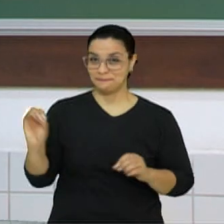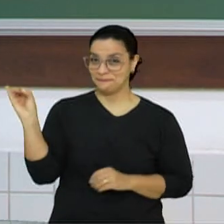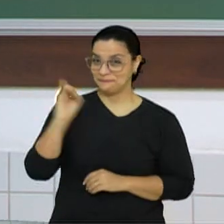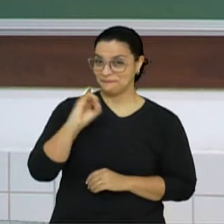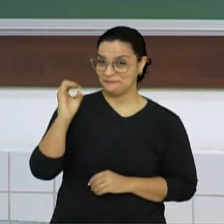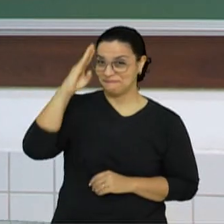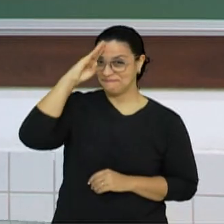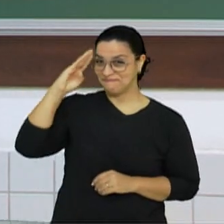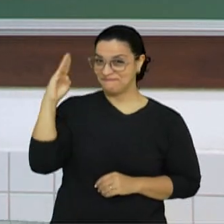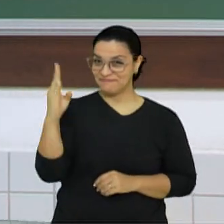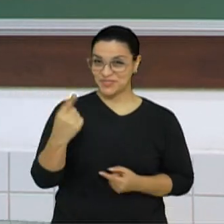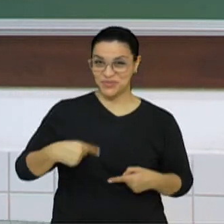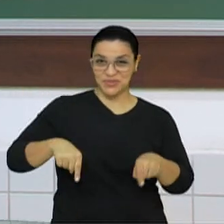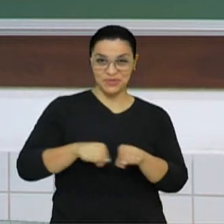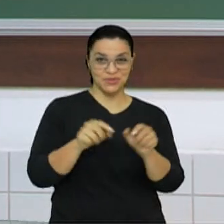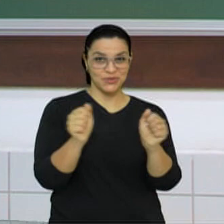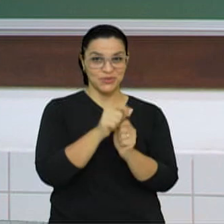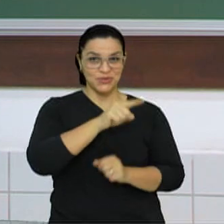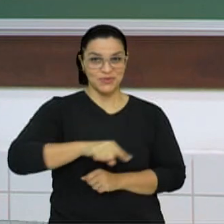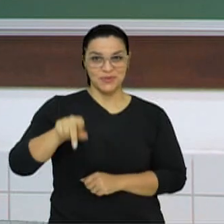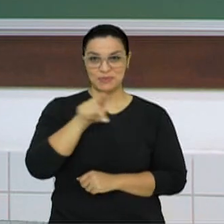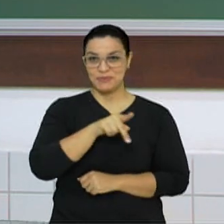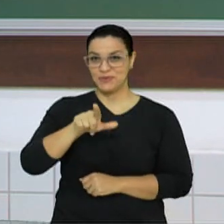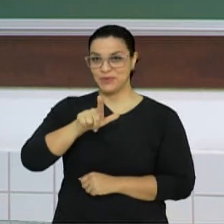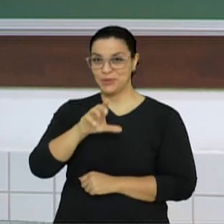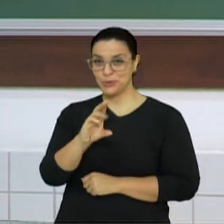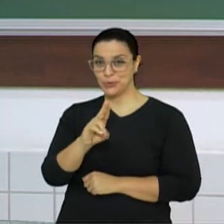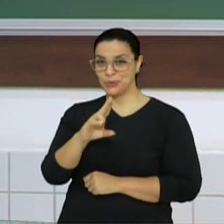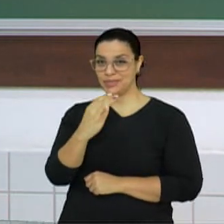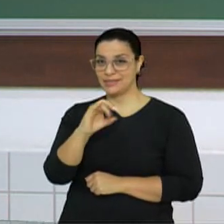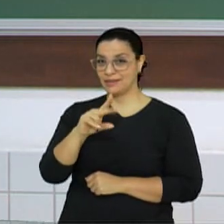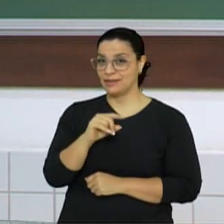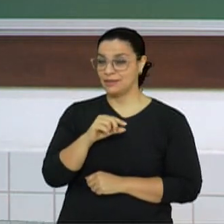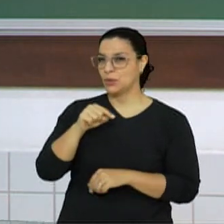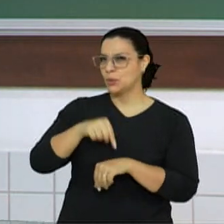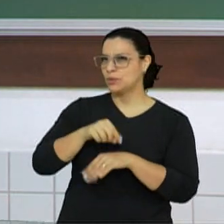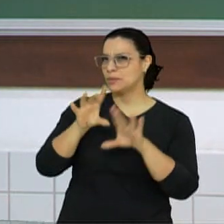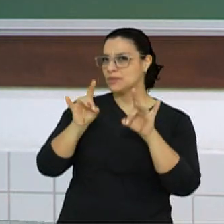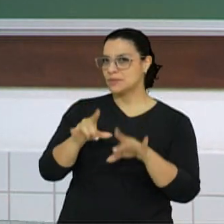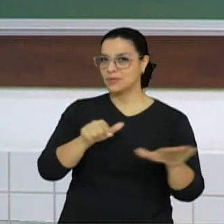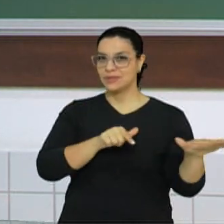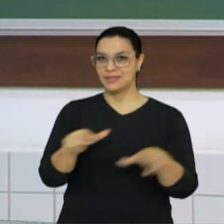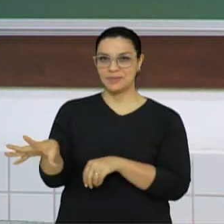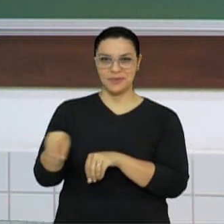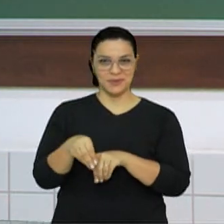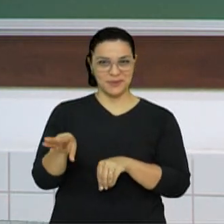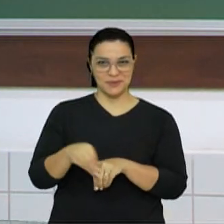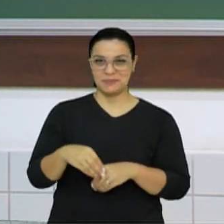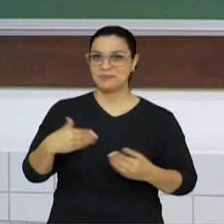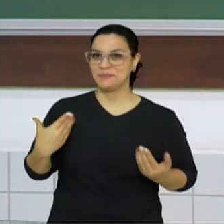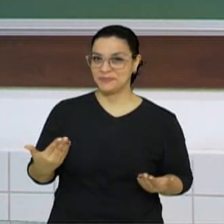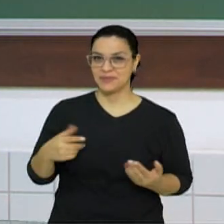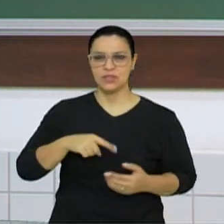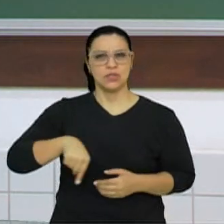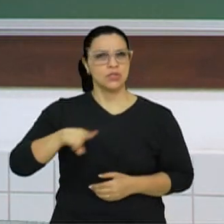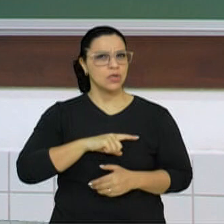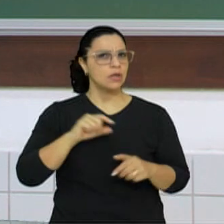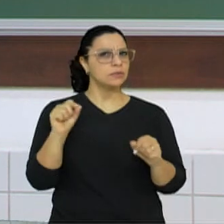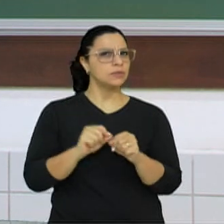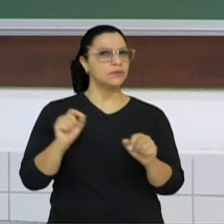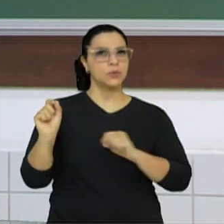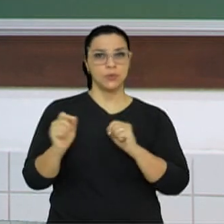Olá galera, mais uma vez com vocês, professor Luciano, no momento especialíssimo aqui da Semana do Conhecimento, né? Onde a gente